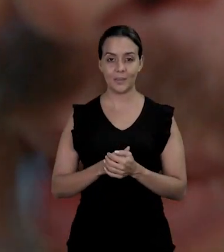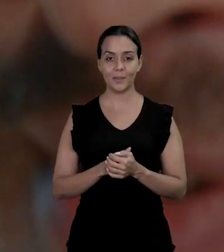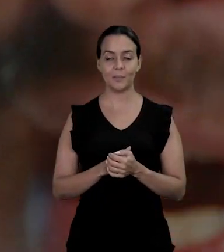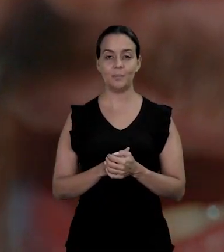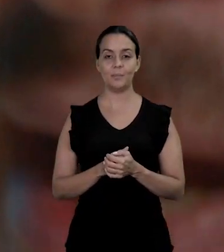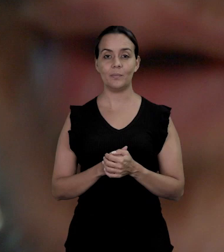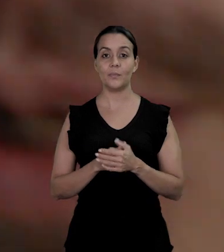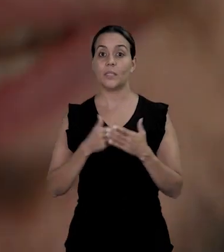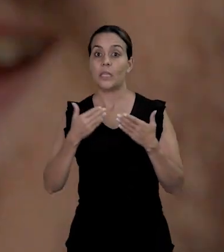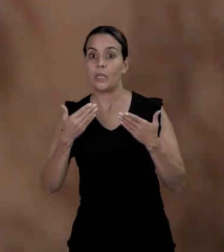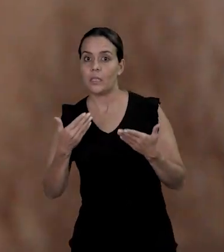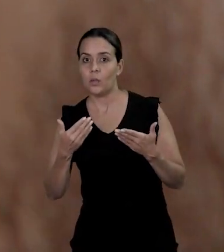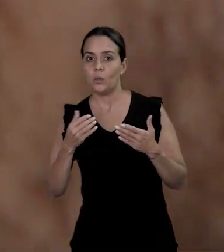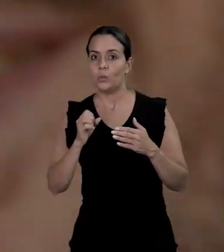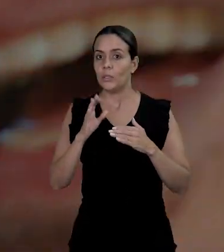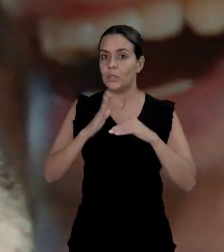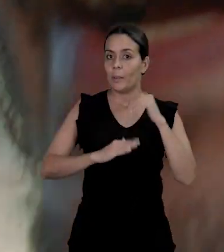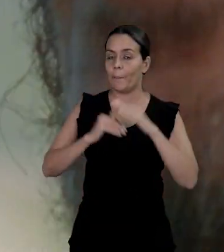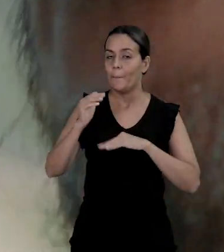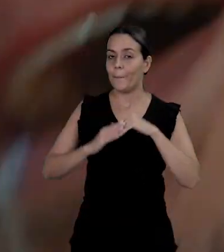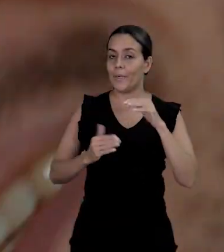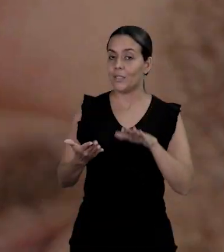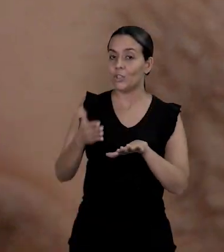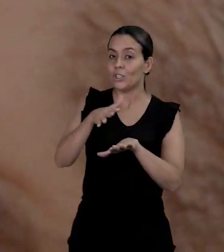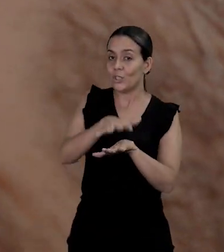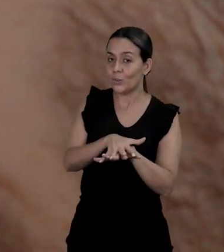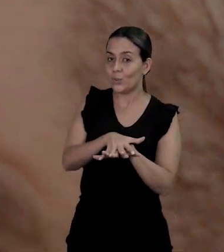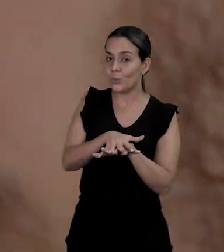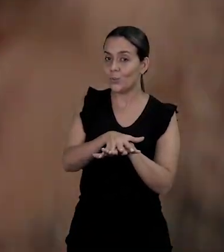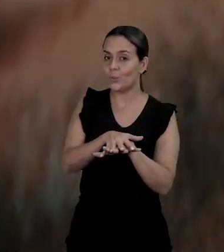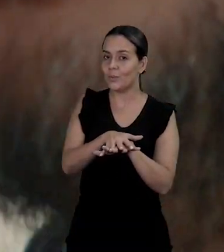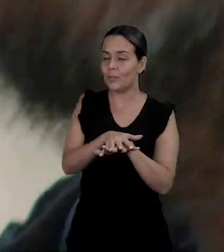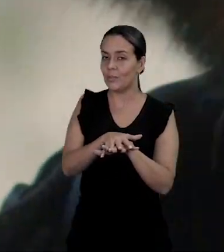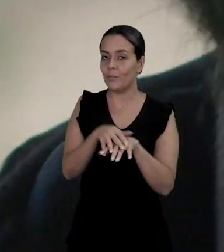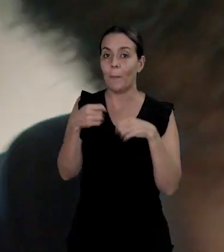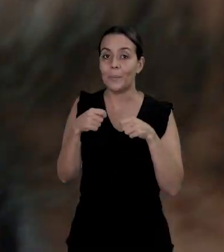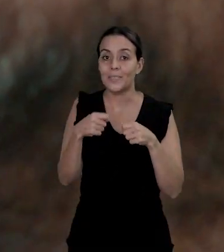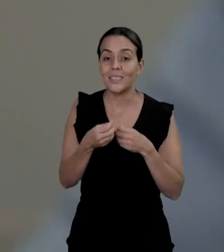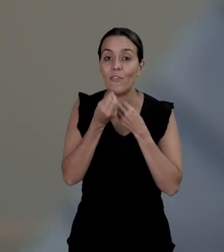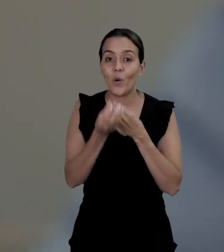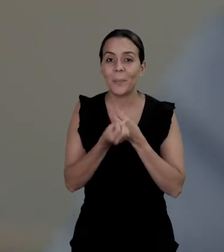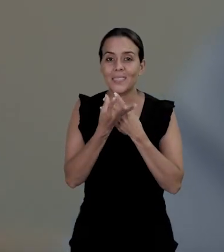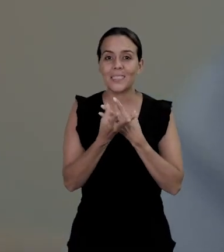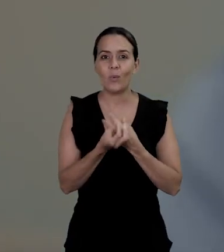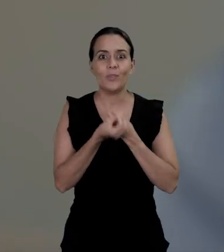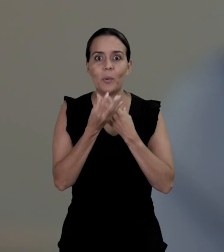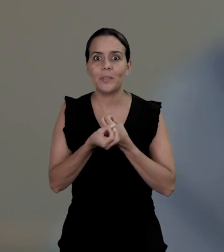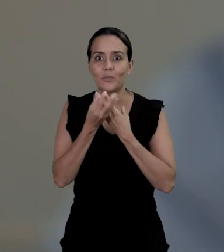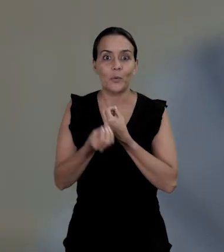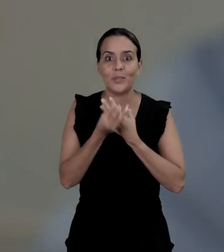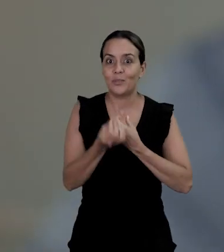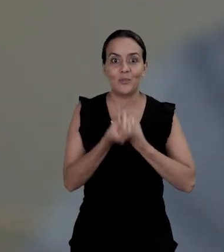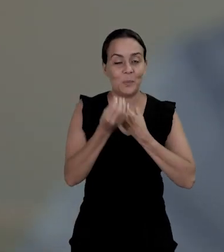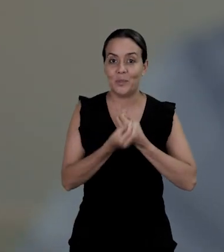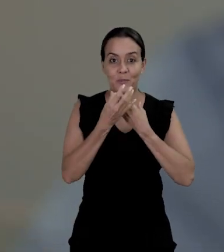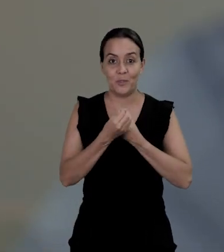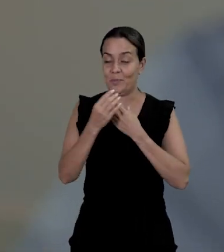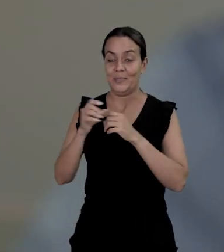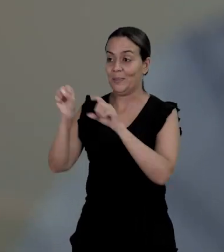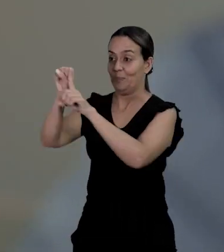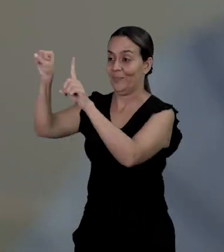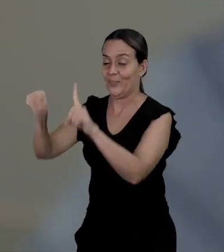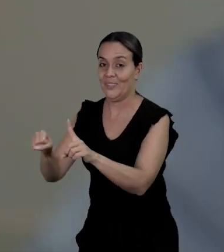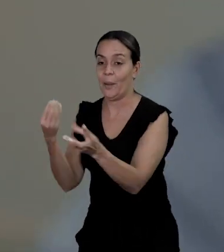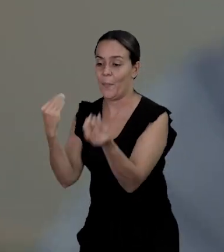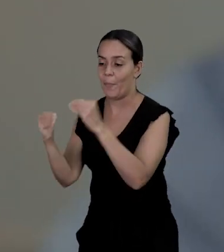com essas informações. Então, mesmo assim, é difícil, né? Mas já pelo menos a gente tenta combater isso. Quando a gente vai incluir a diversidade